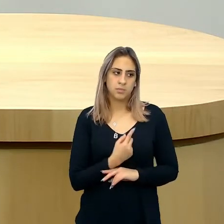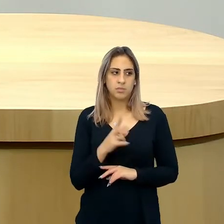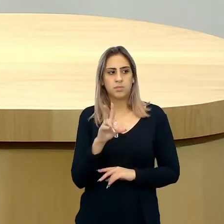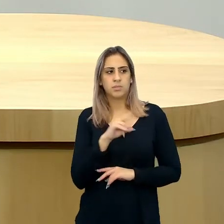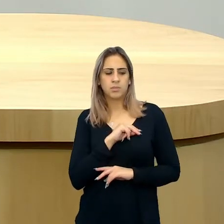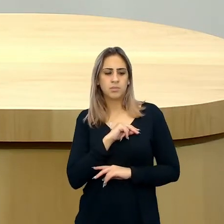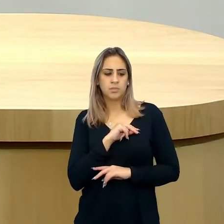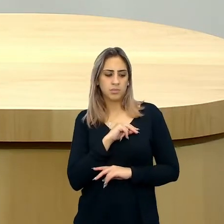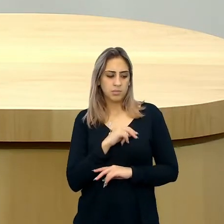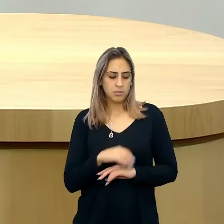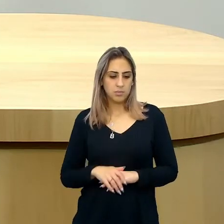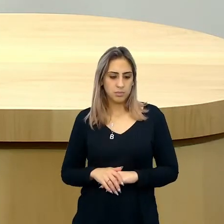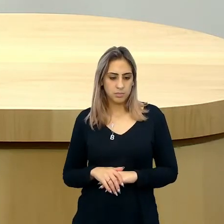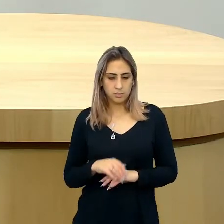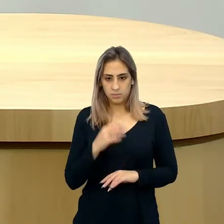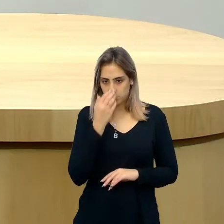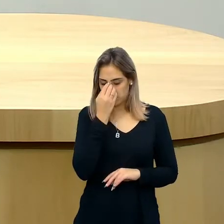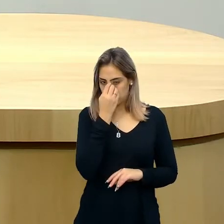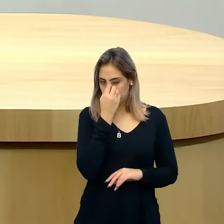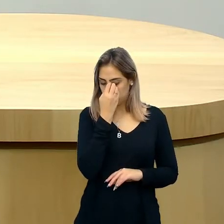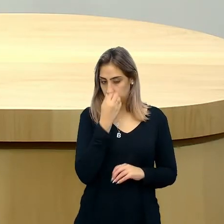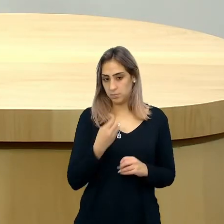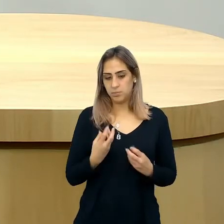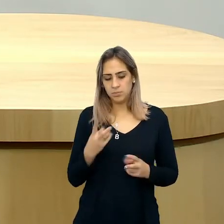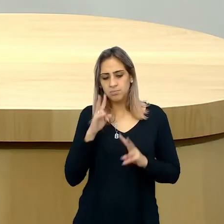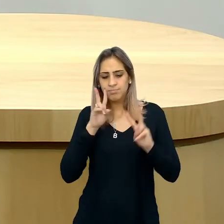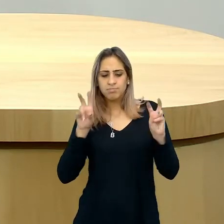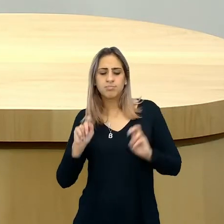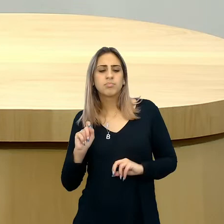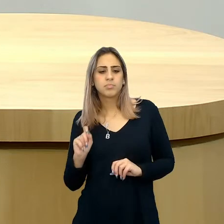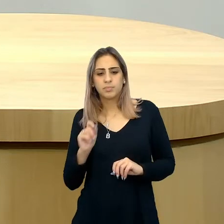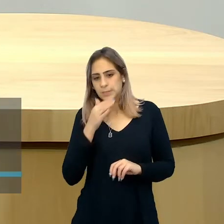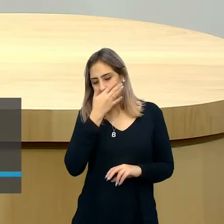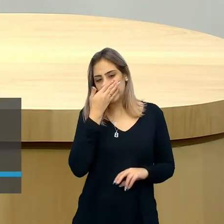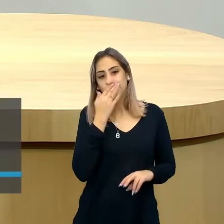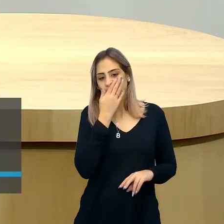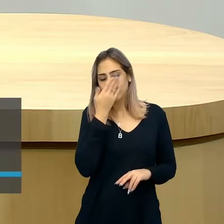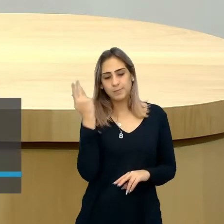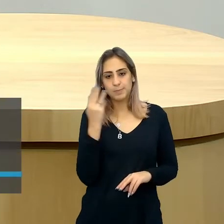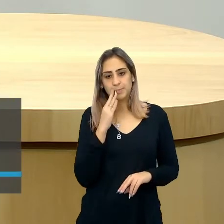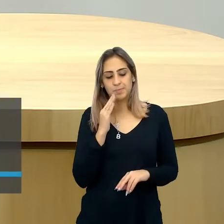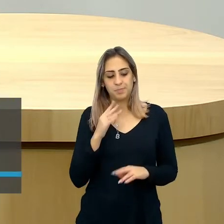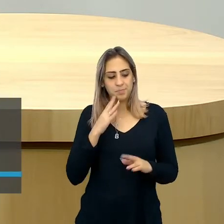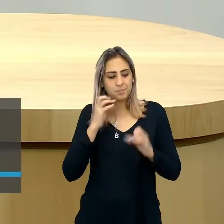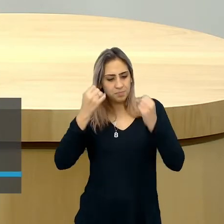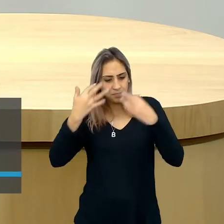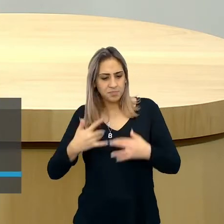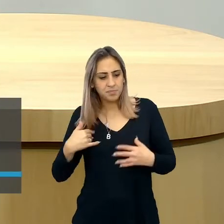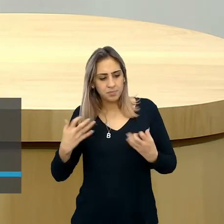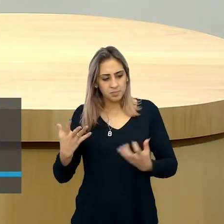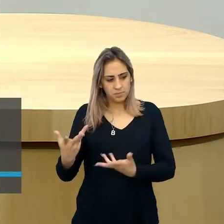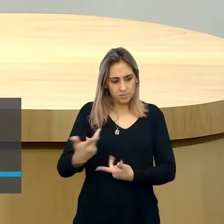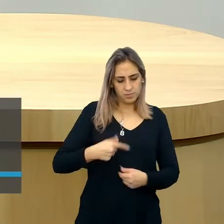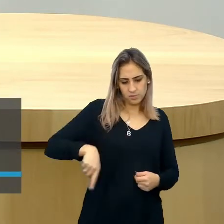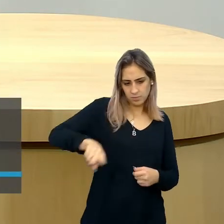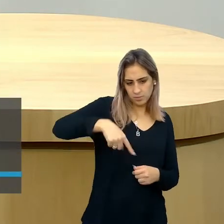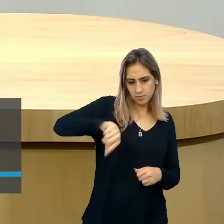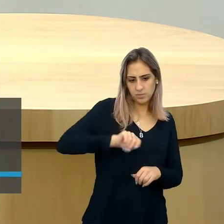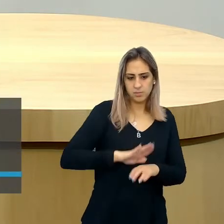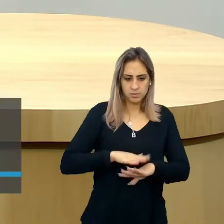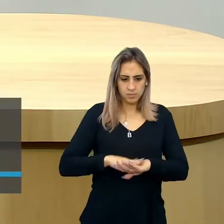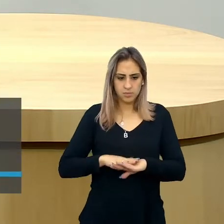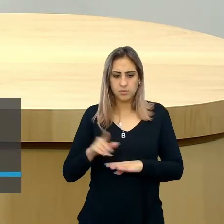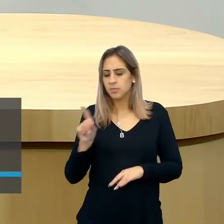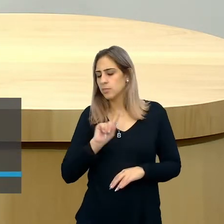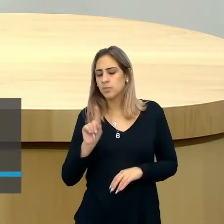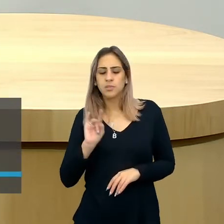nossa, né? Pode dar essa impressão. Mas a interpretação que eu queria convidar vocês a fazer não